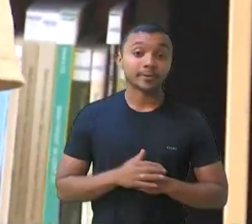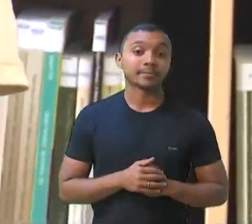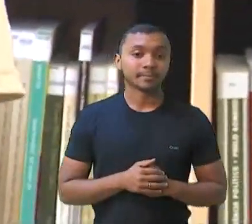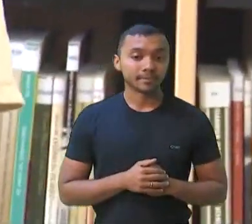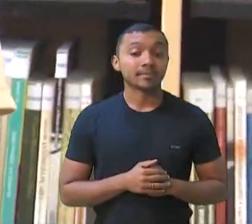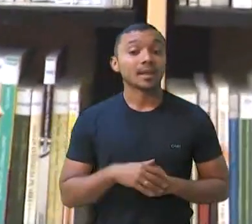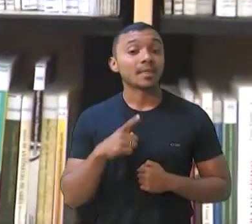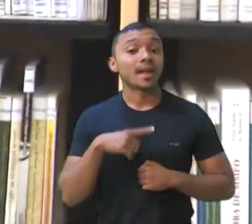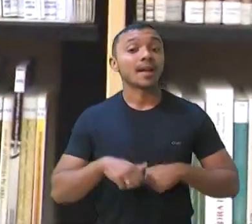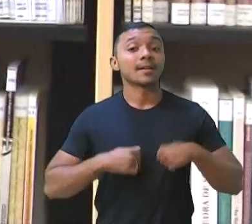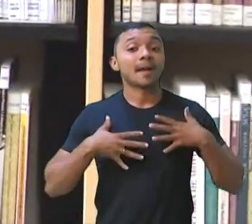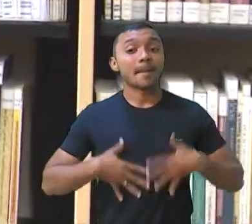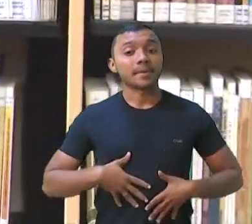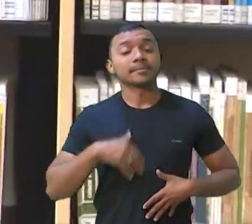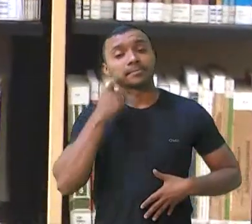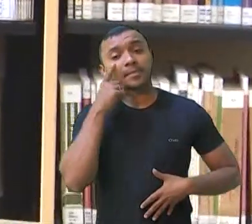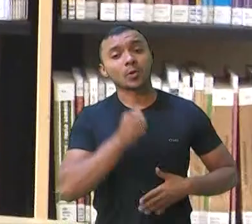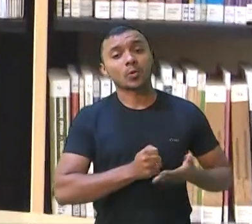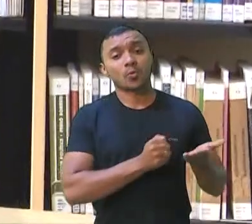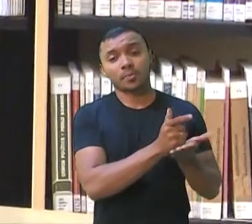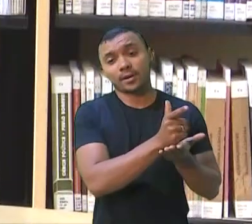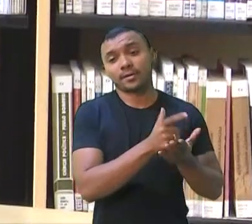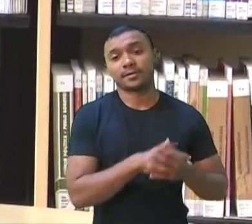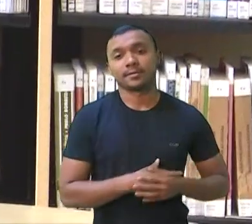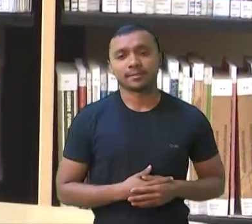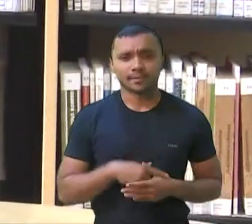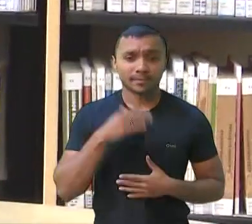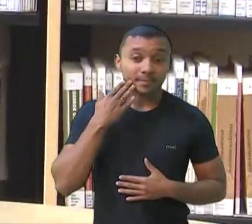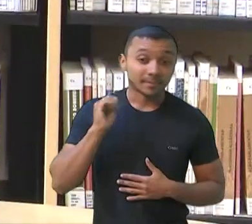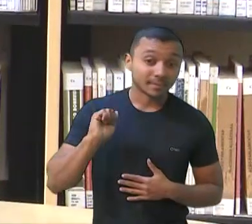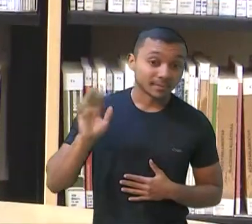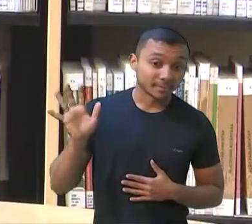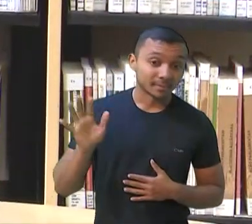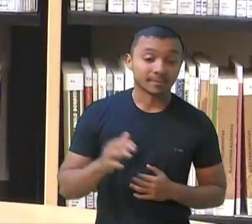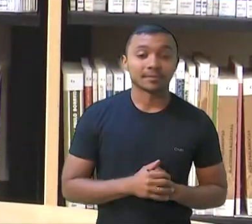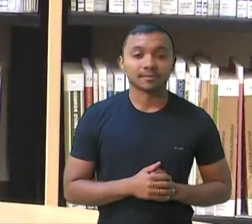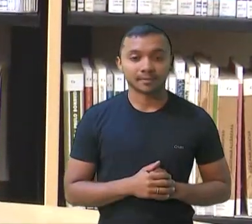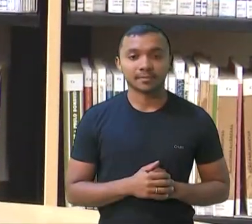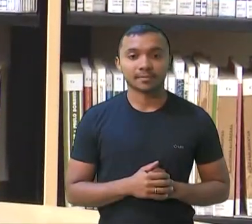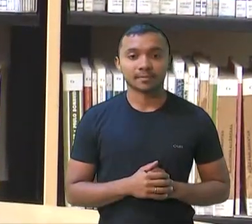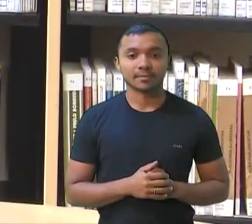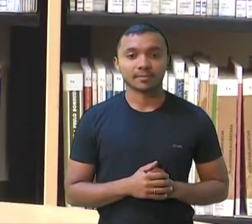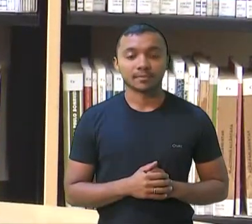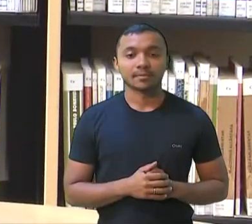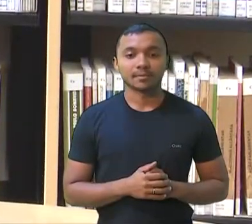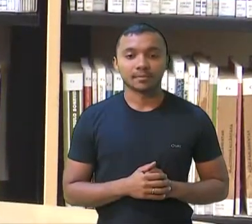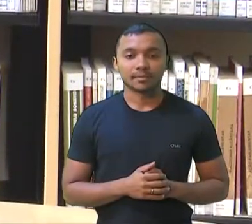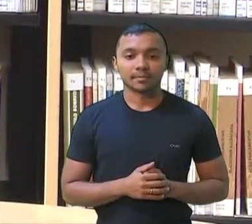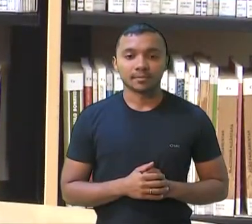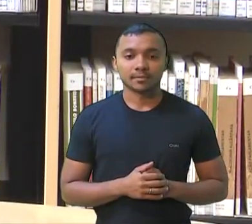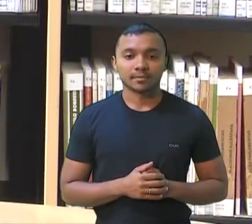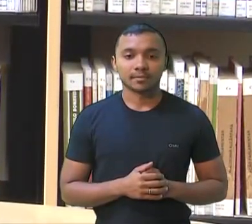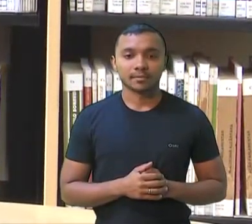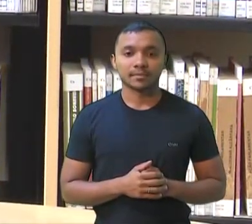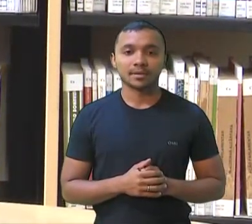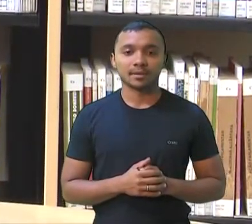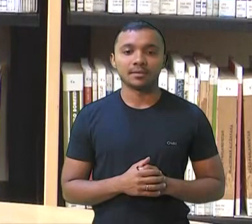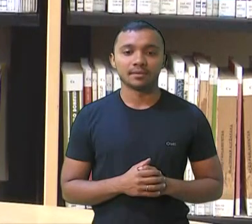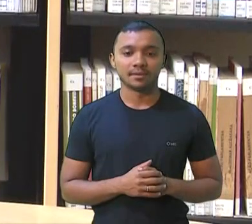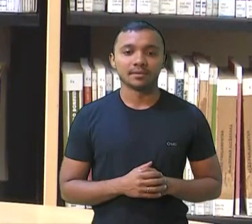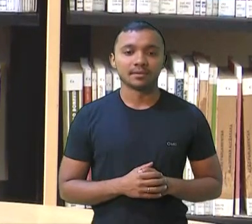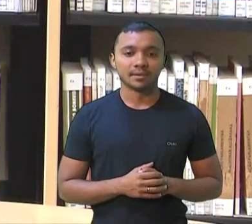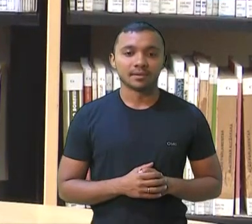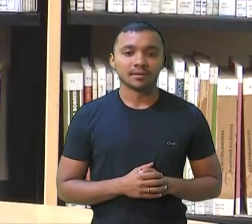do Homem-Aranha para você comprar lá na loja. Entendeu? E essa questão é muito interessante,